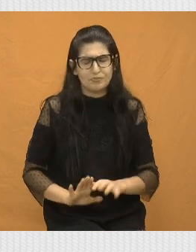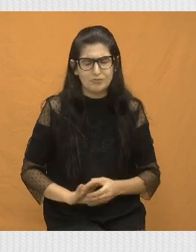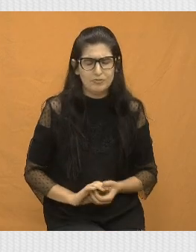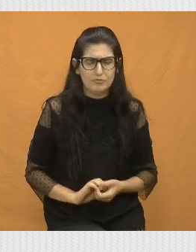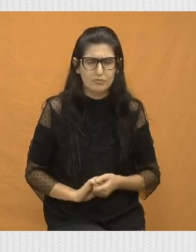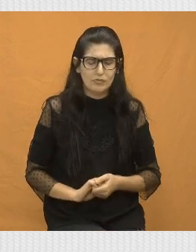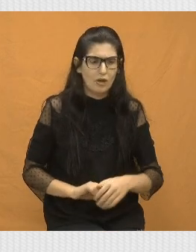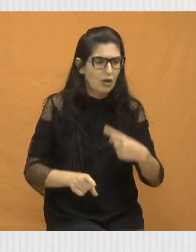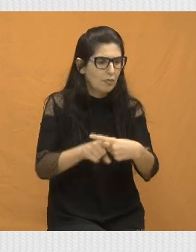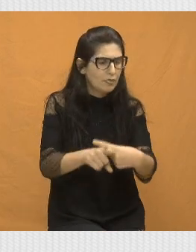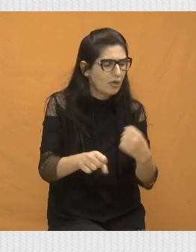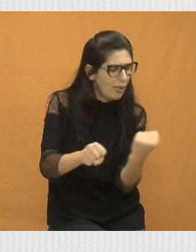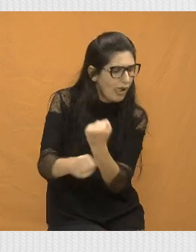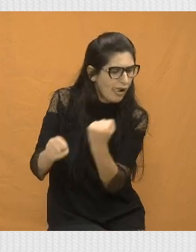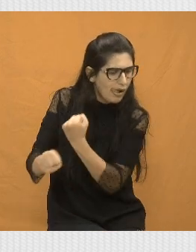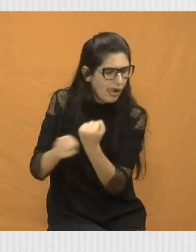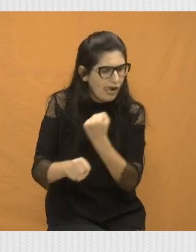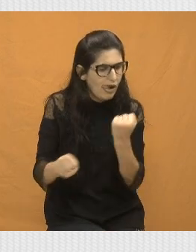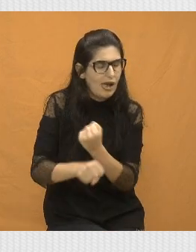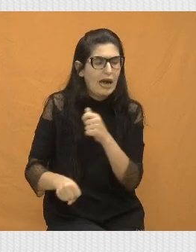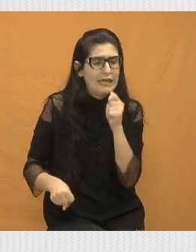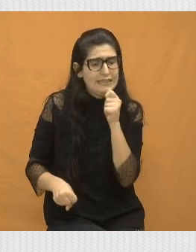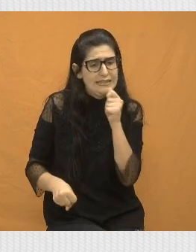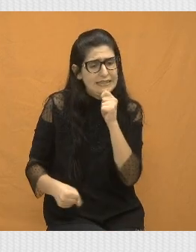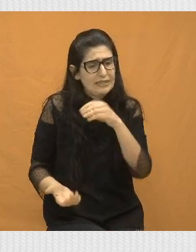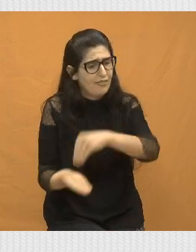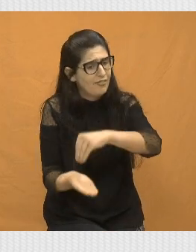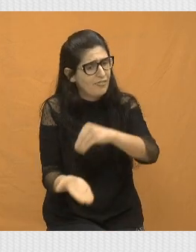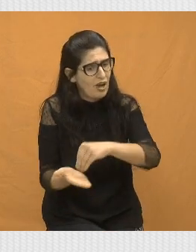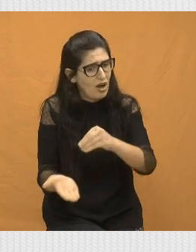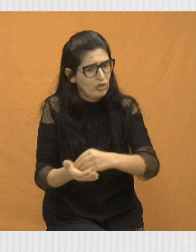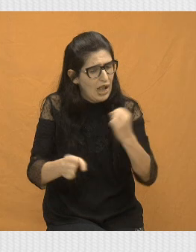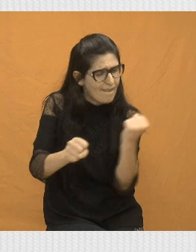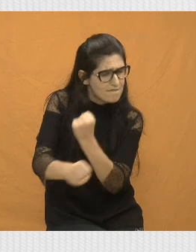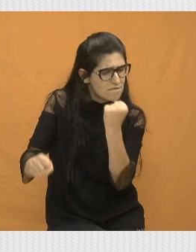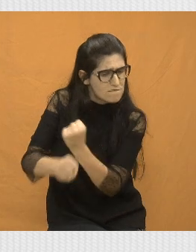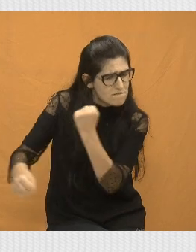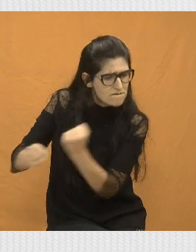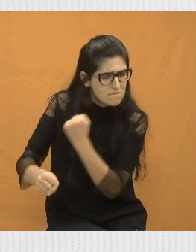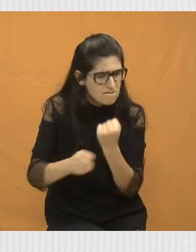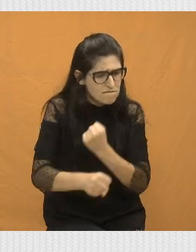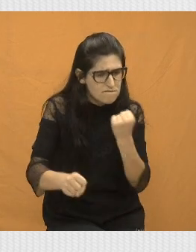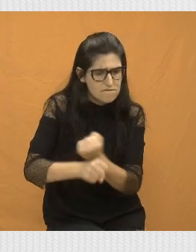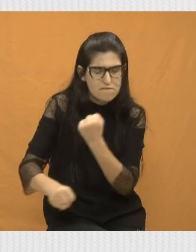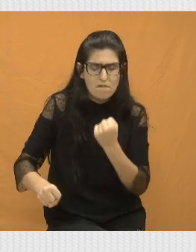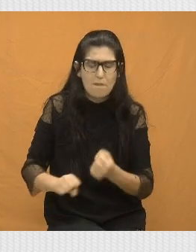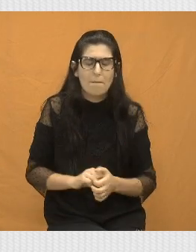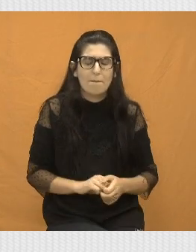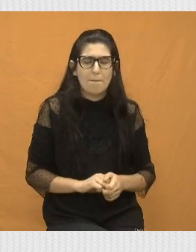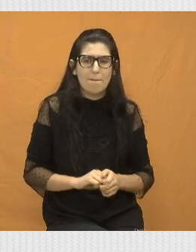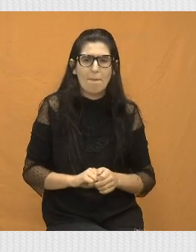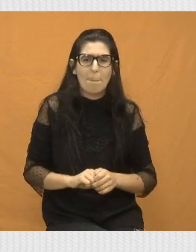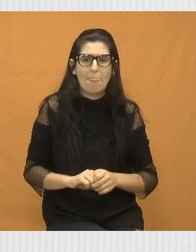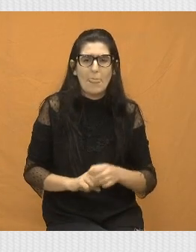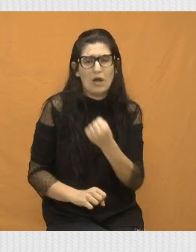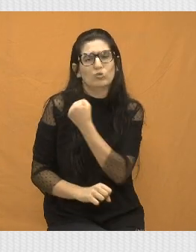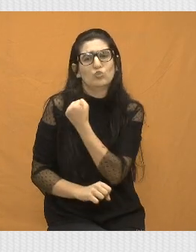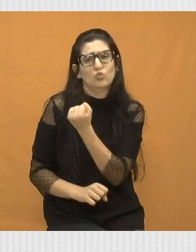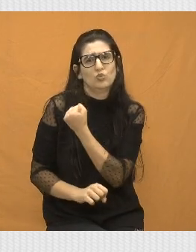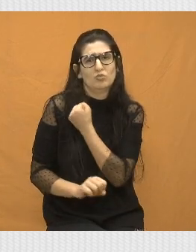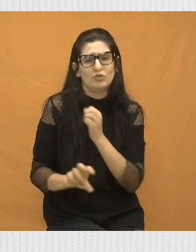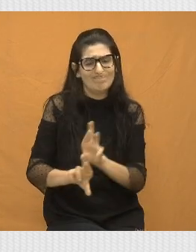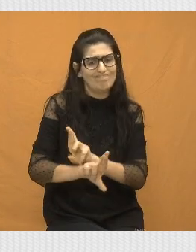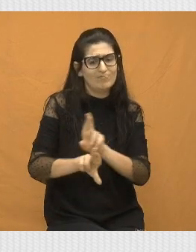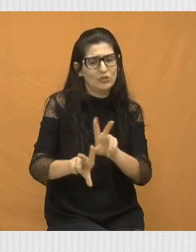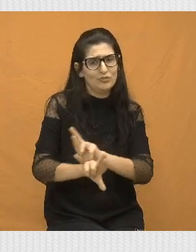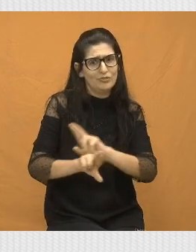muitas obras ainda sendo executadas, que vão ser finalizadas, e esse número, com certeza, ele vai ter alternância no